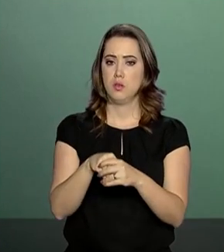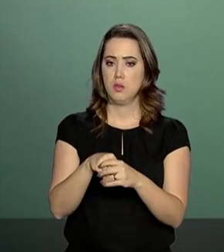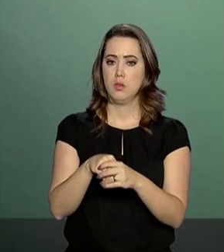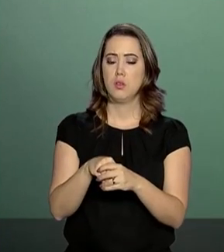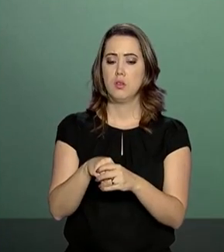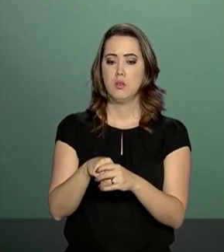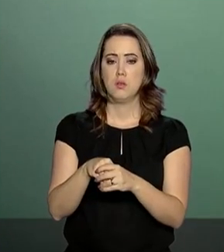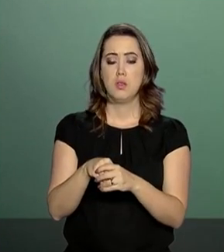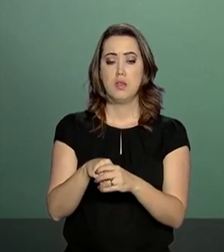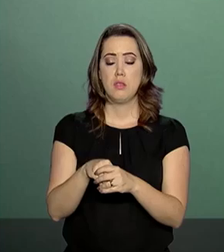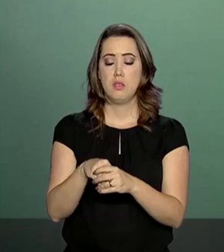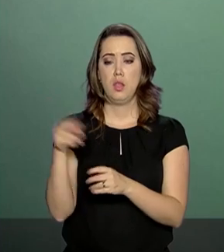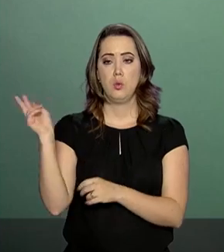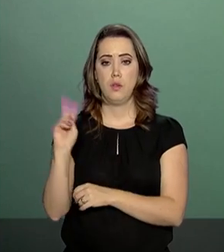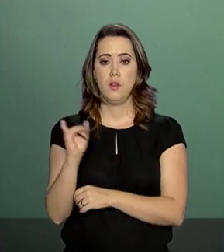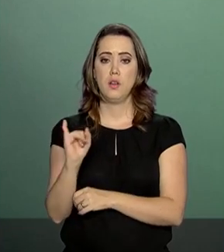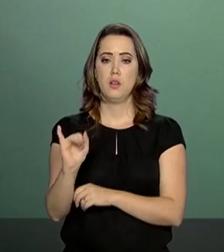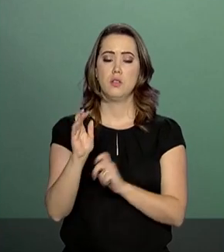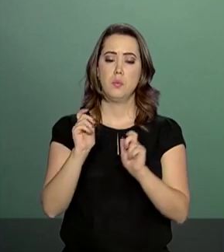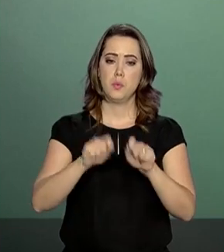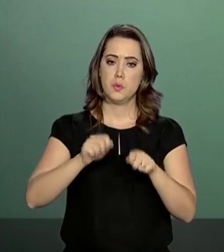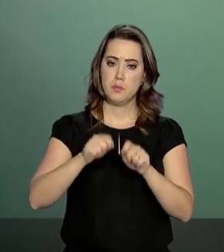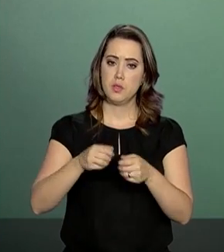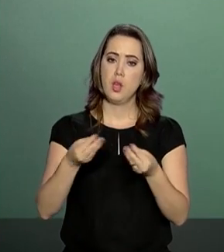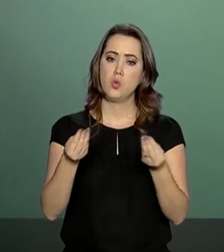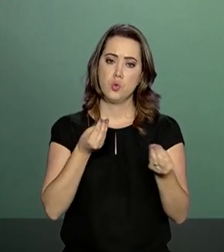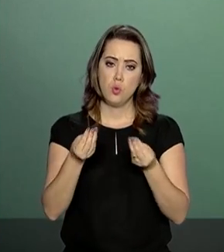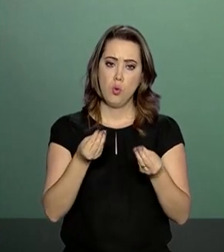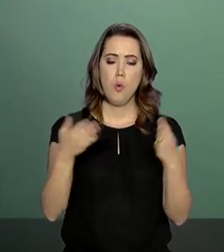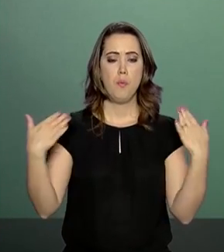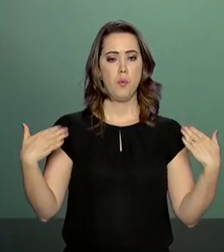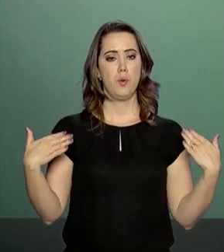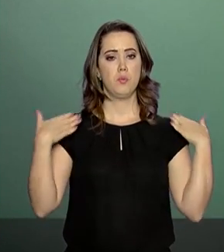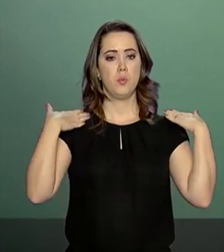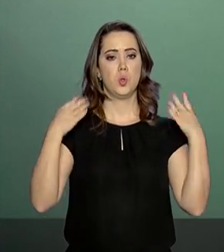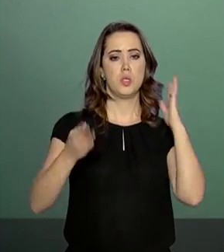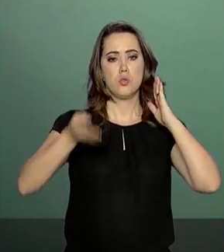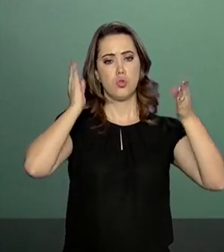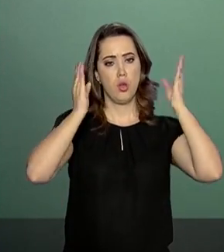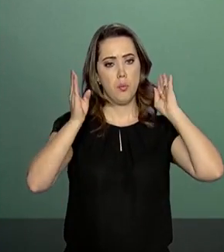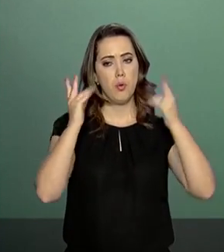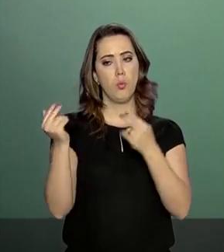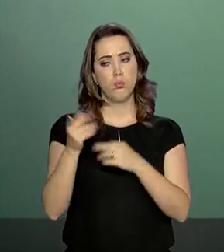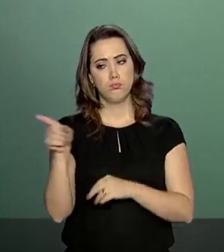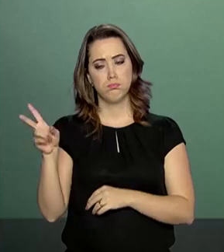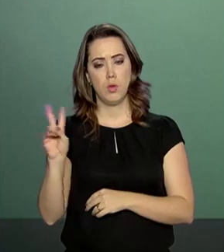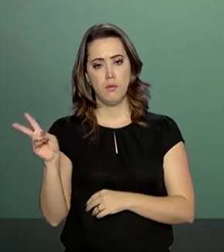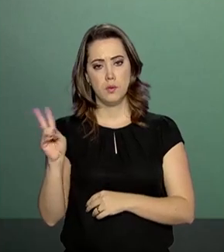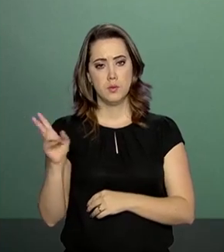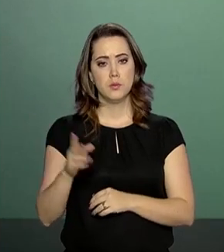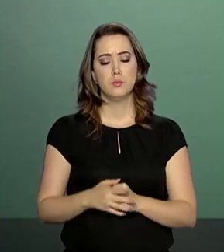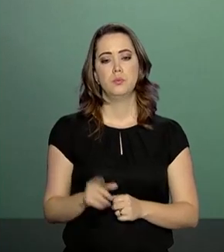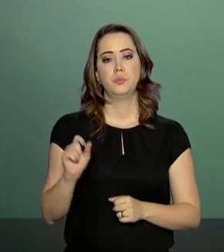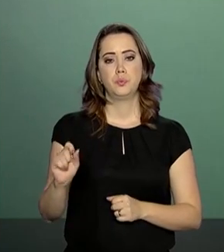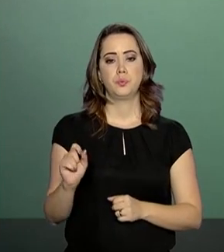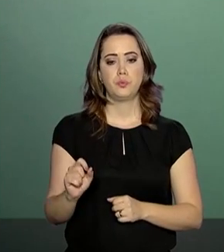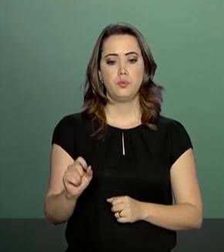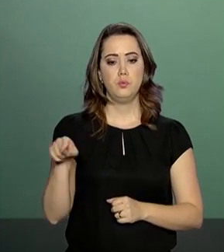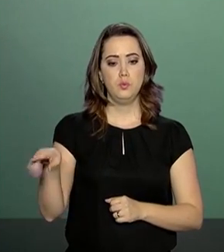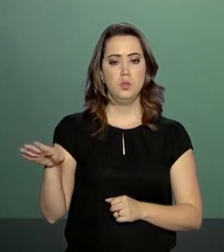venezuelano se houver a disponibilidade de meios e motoristas por parte daquele daqueles irmãos venezuelanos